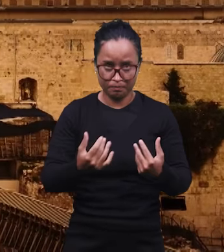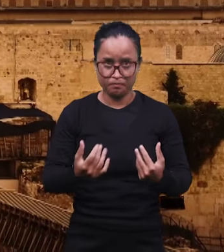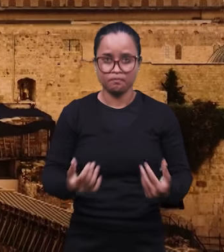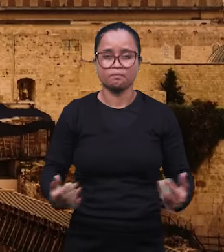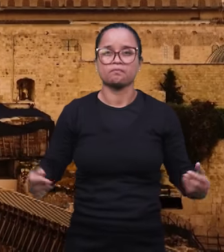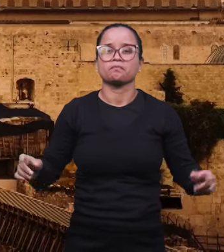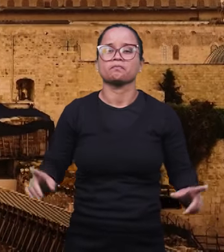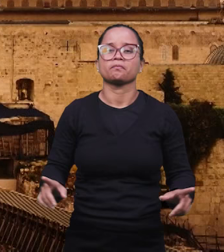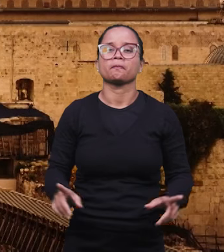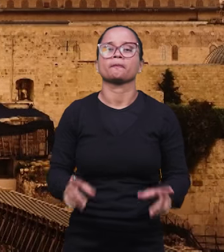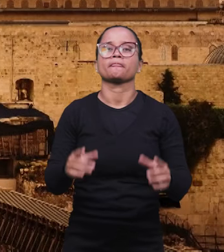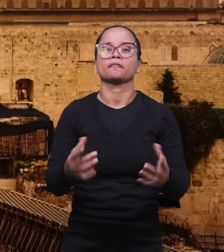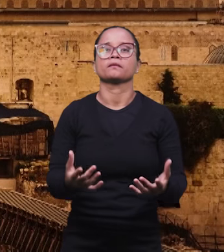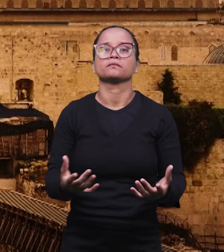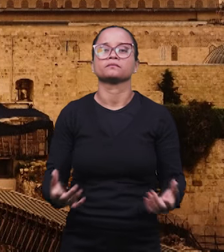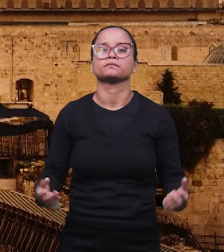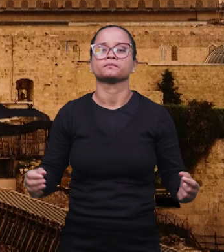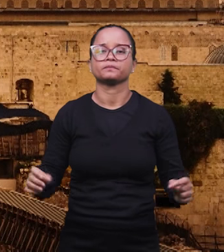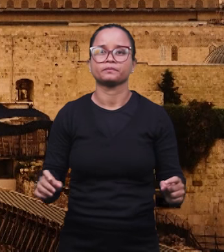vulto de uma